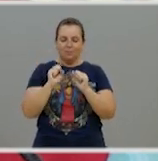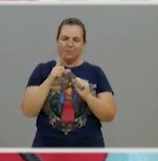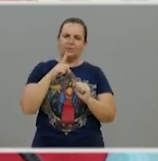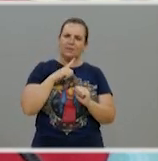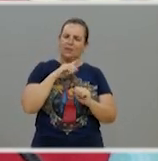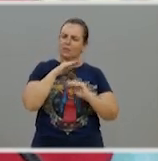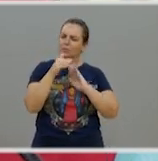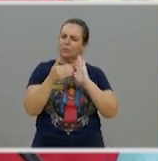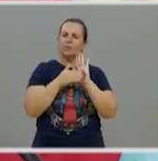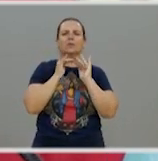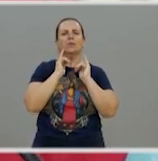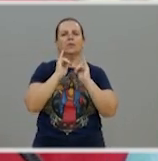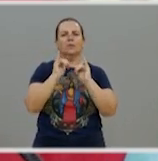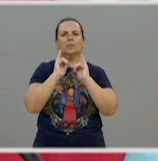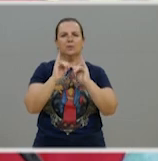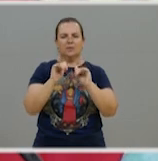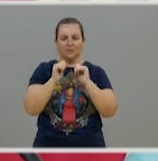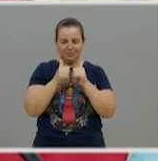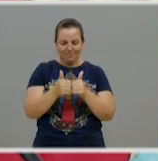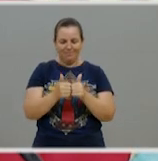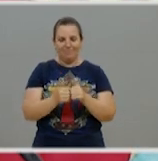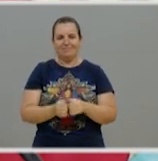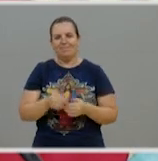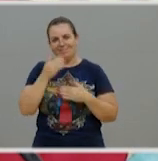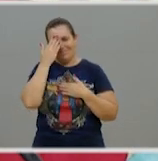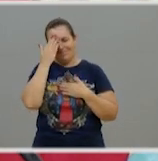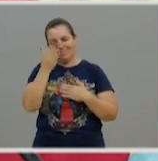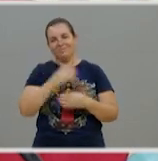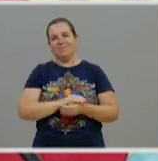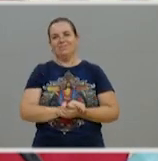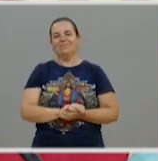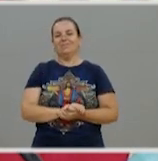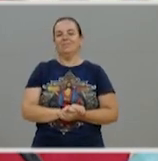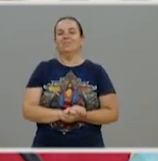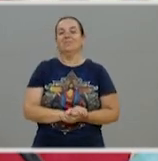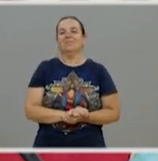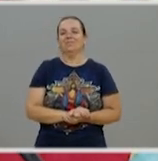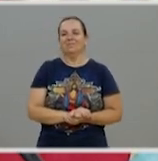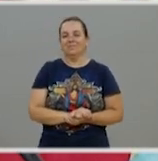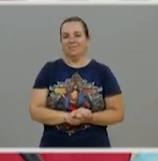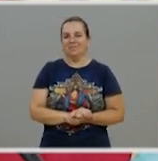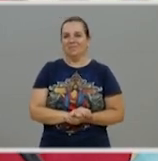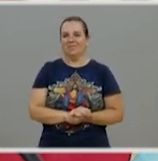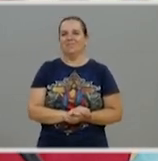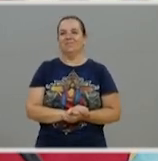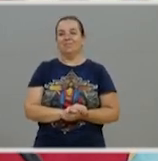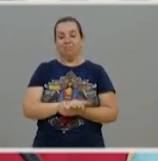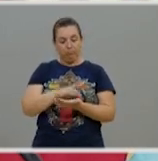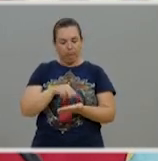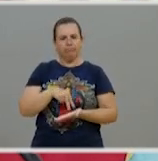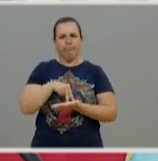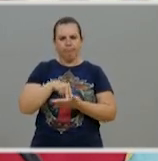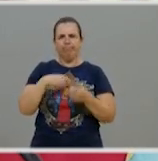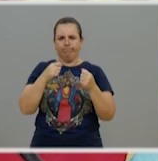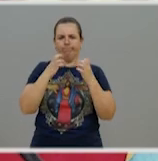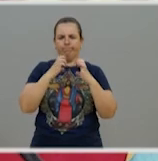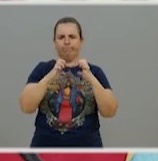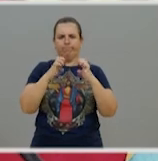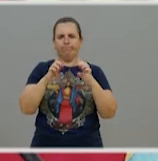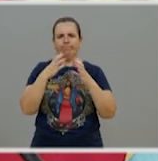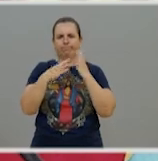6060 dígito 1. Torne-se um associado fiel e nos ajude a consolidar a rede Evangelizar